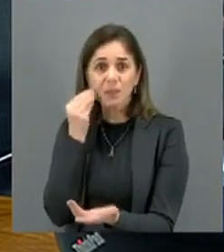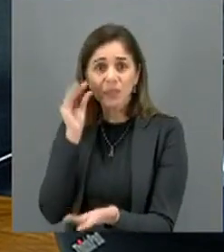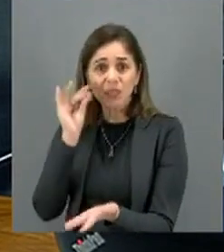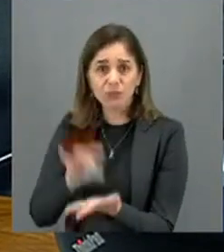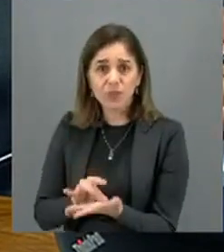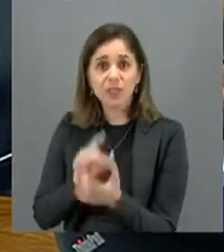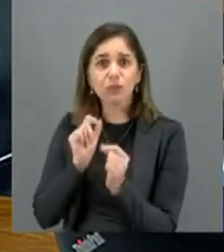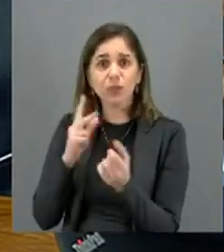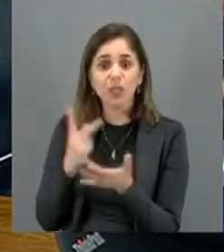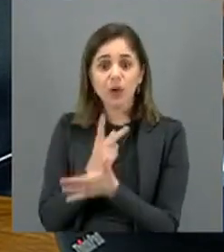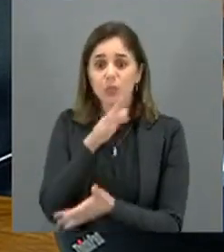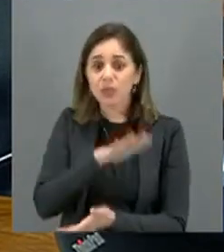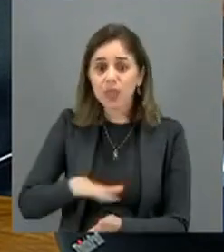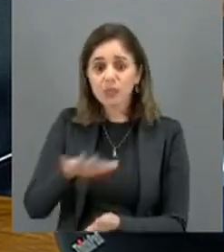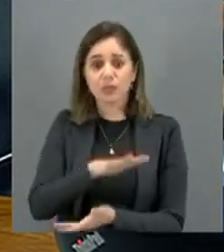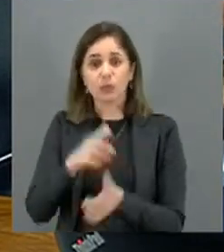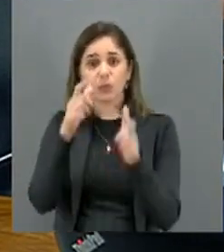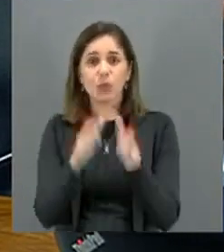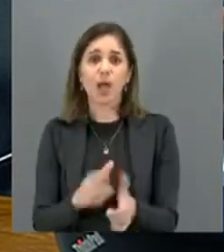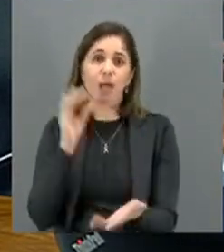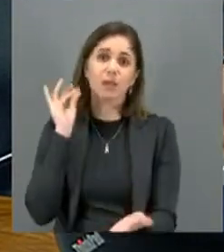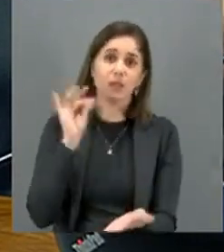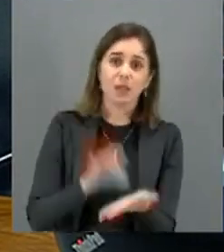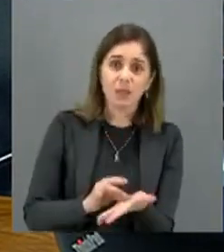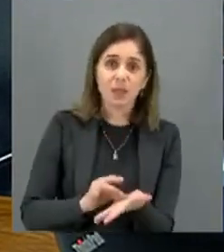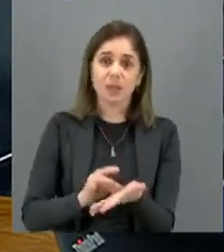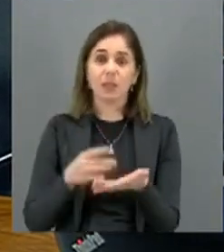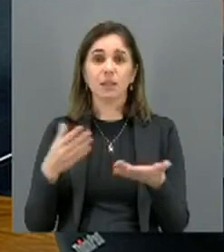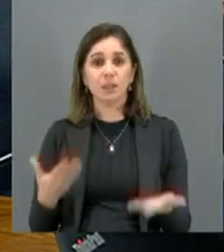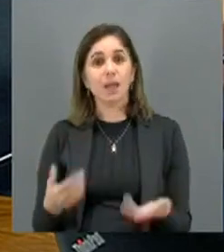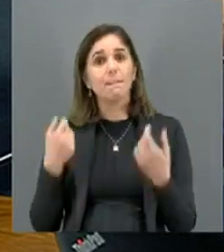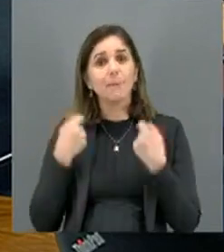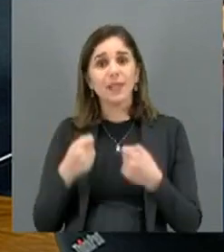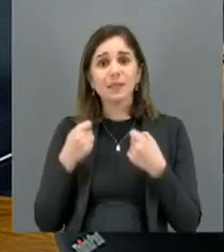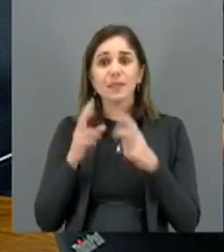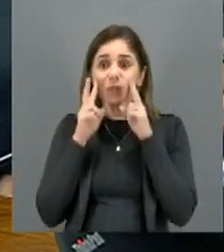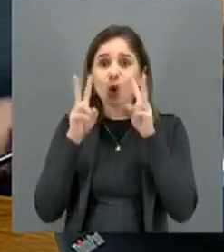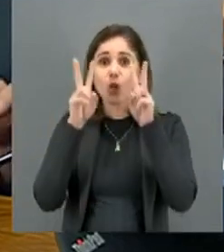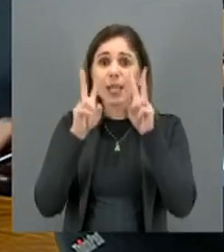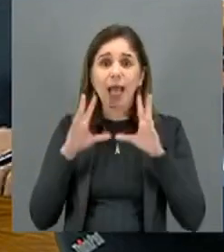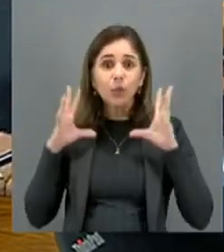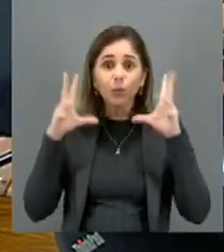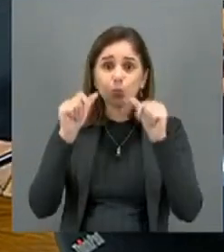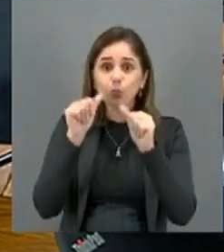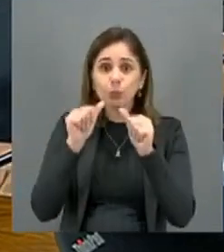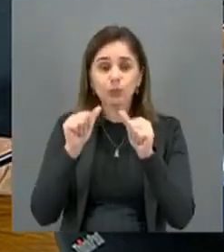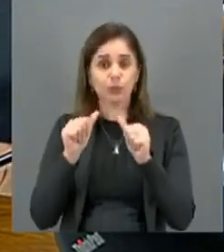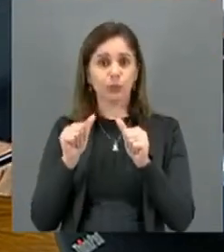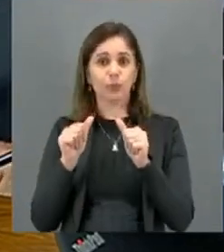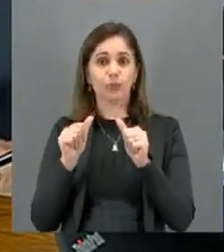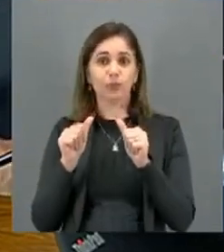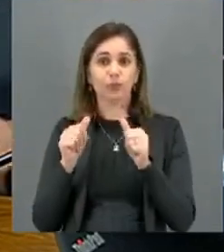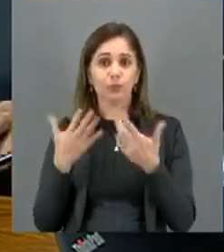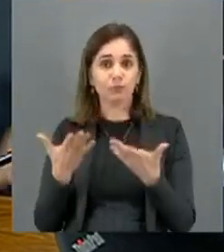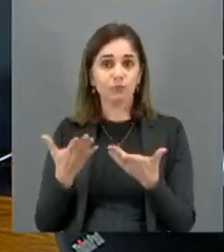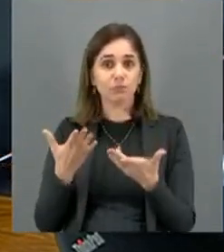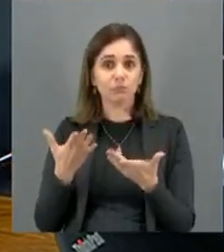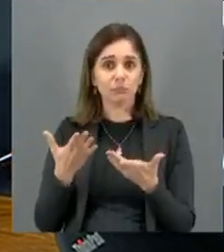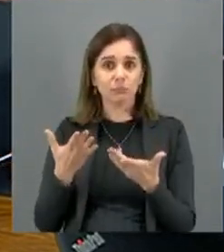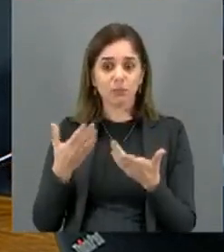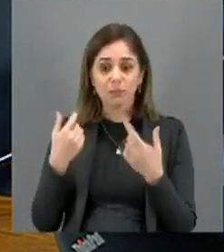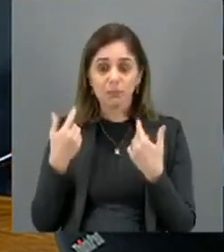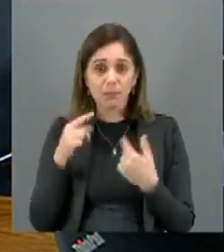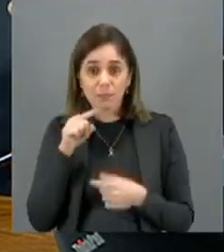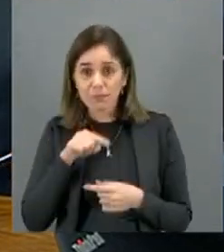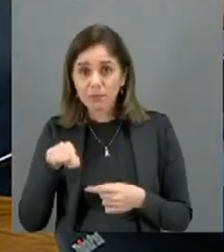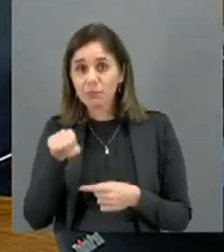termos uma visão holística, uma visão da necessidade real de quem está lá na linha